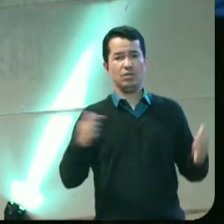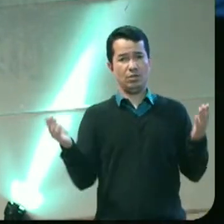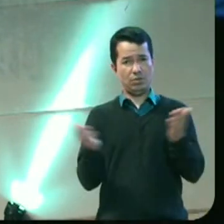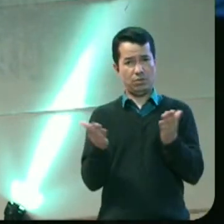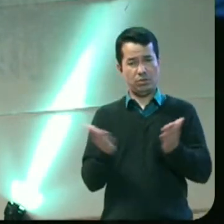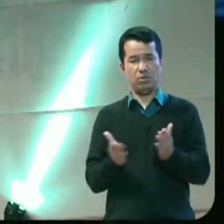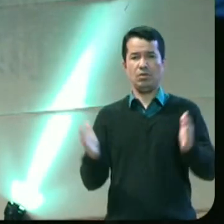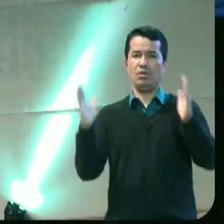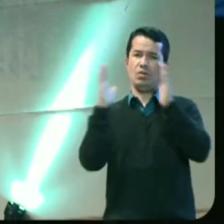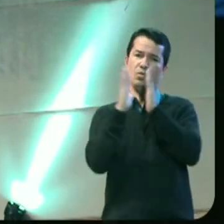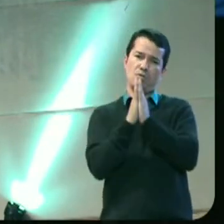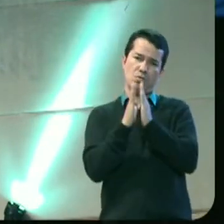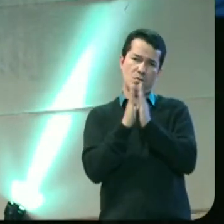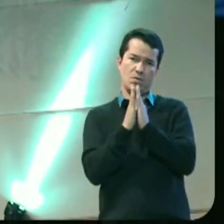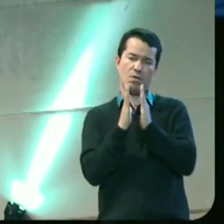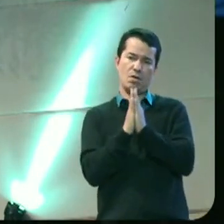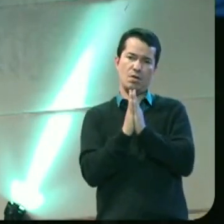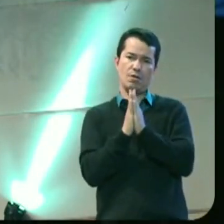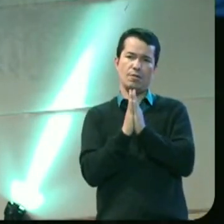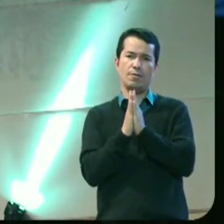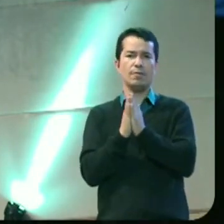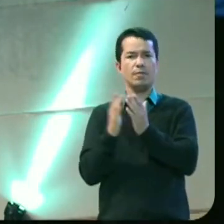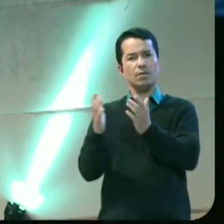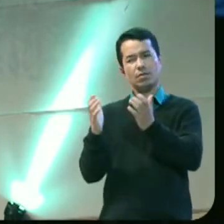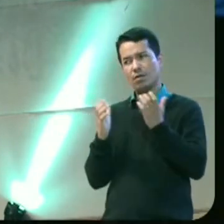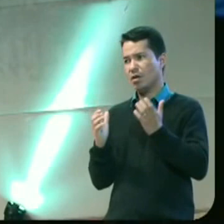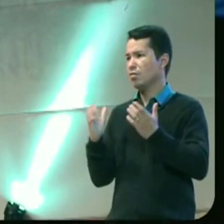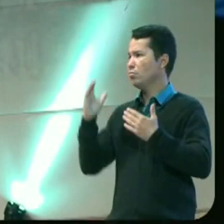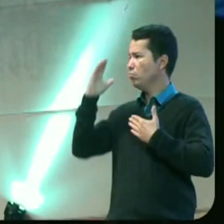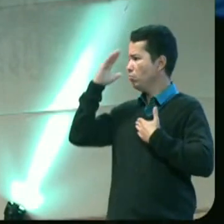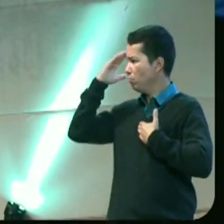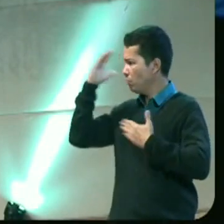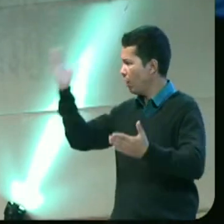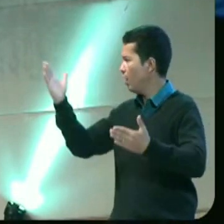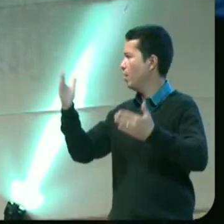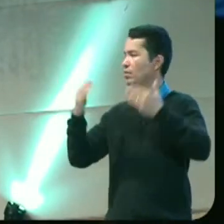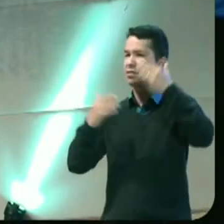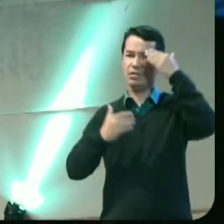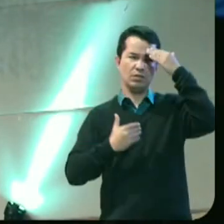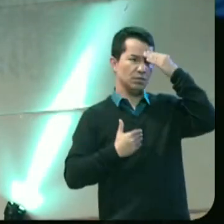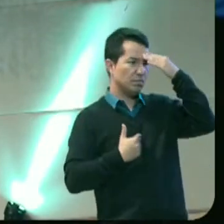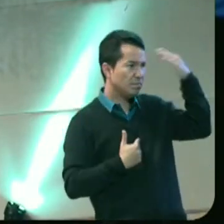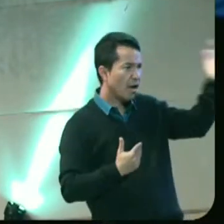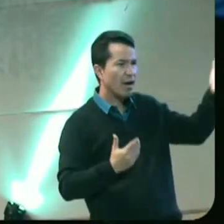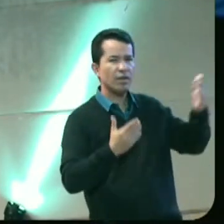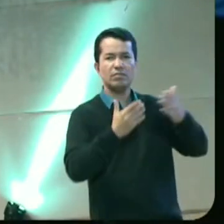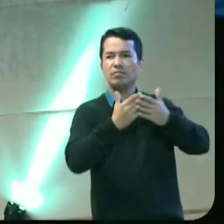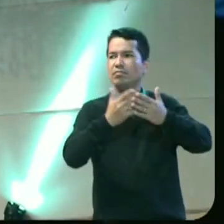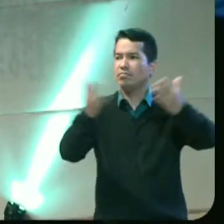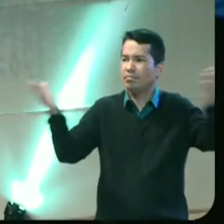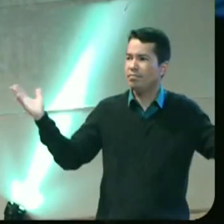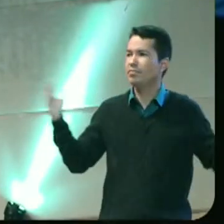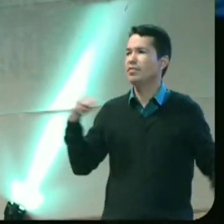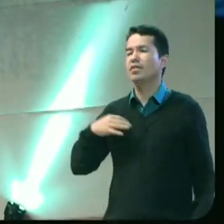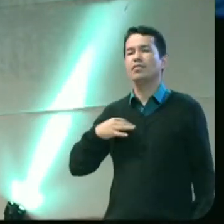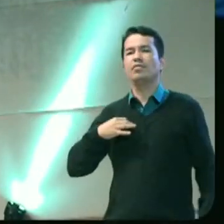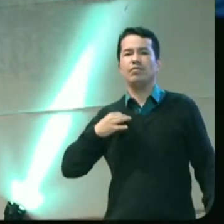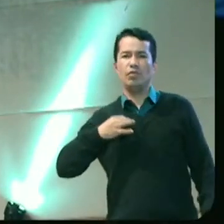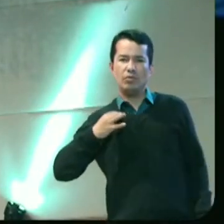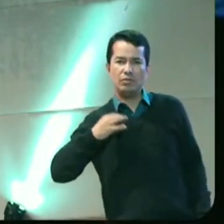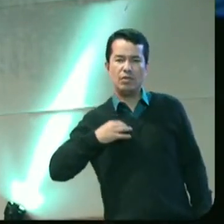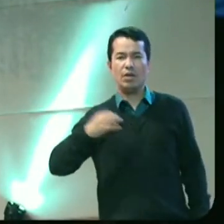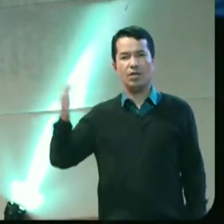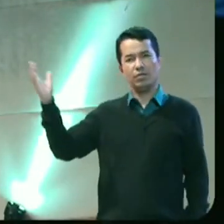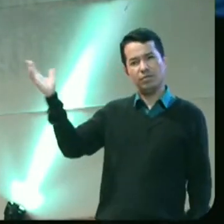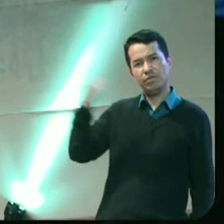de honrar e agradecer esse time todo, né, que esteve aqui junto com a gente, todos os voluntários. Que Deus continue abençoando vocês,